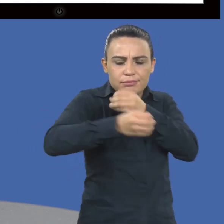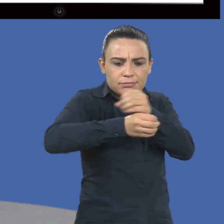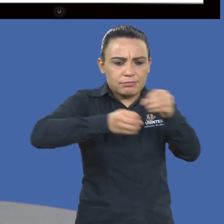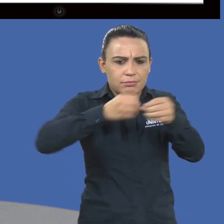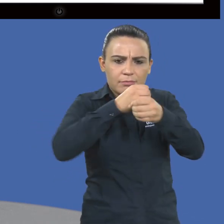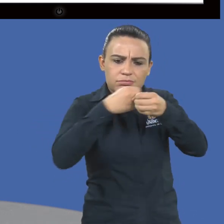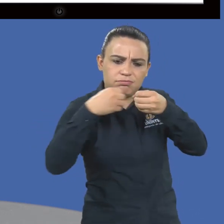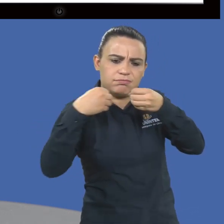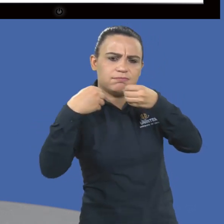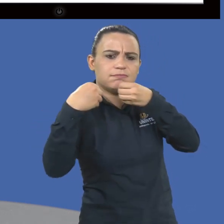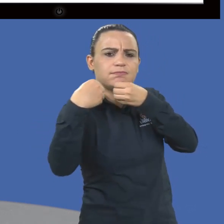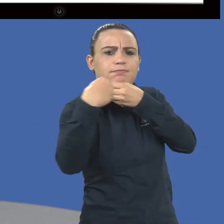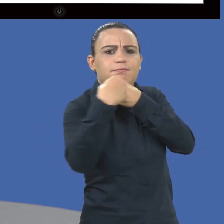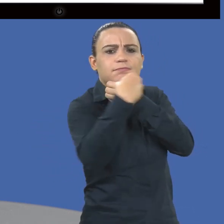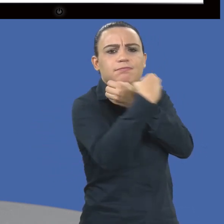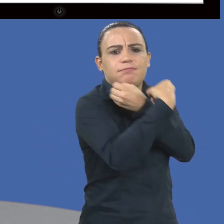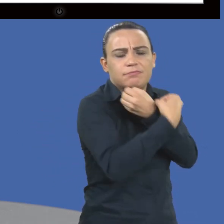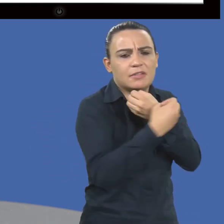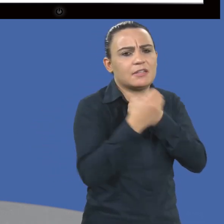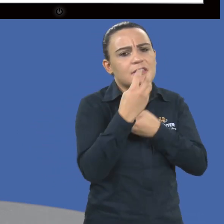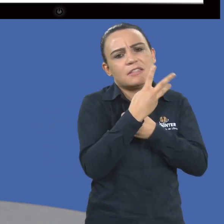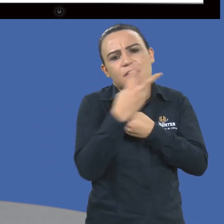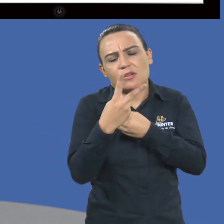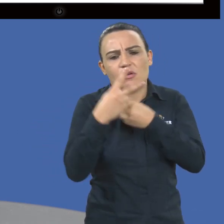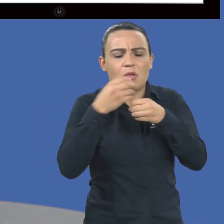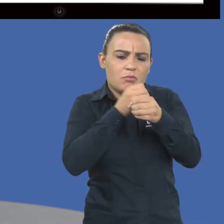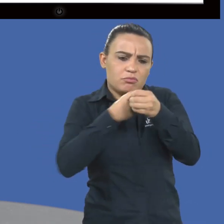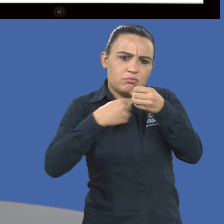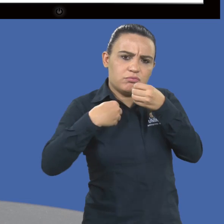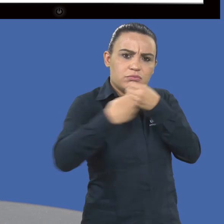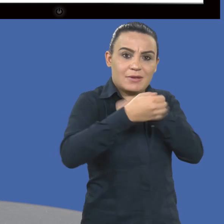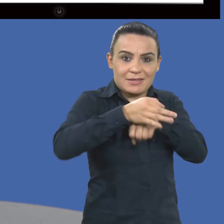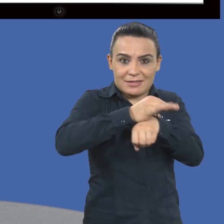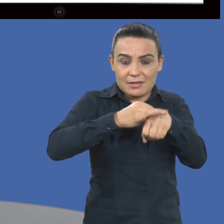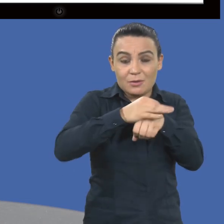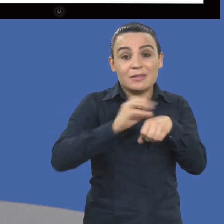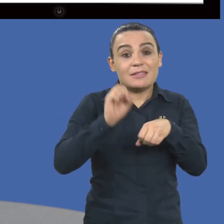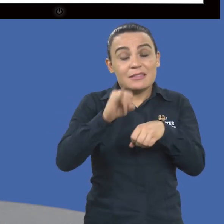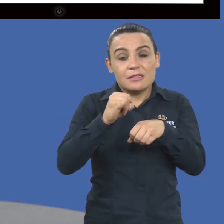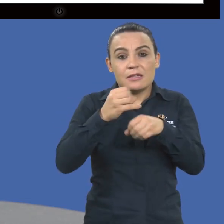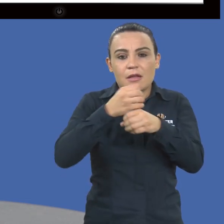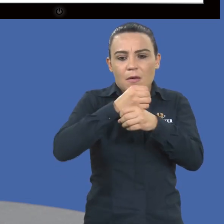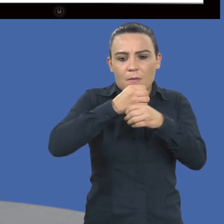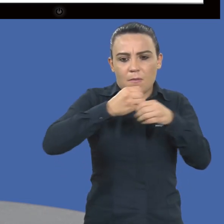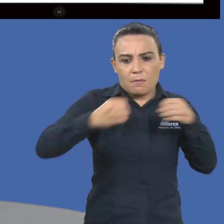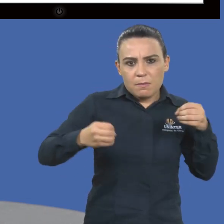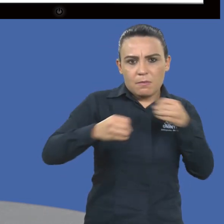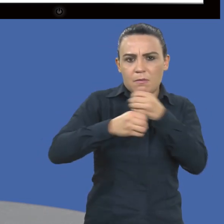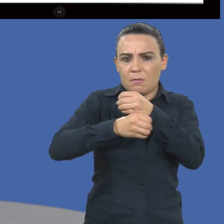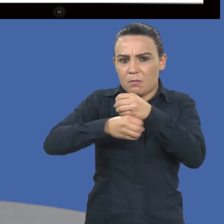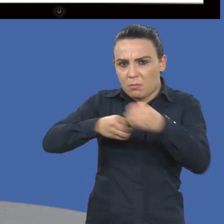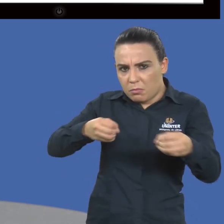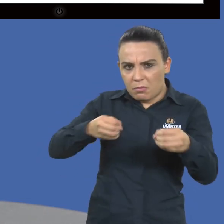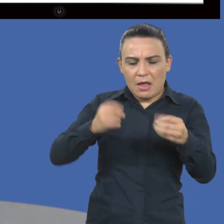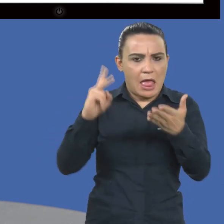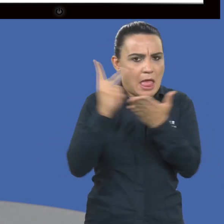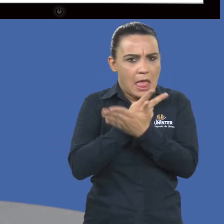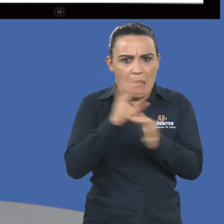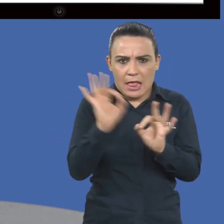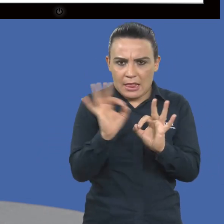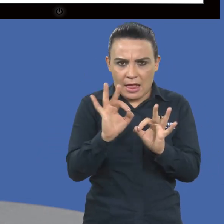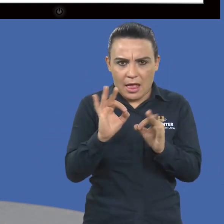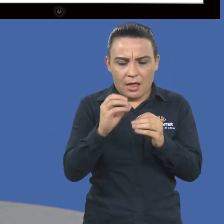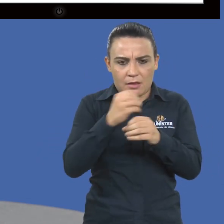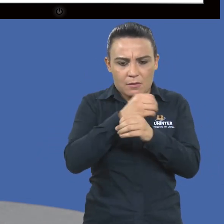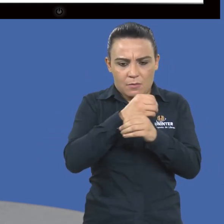começa a se dividir em 2, 4, 6, 8, 16, 32 e assim por diante. Se nenhuma dessas segmentações